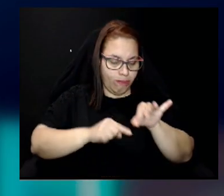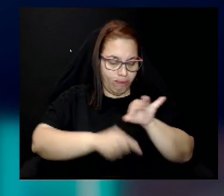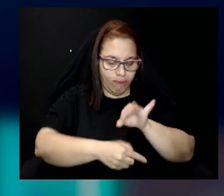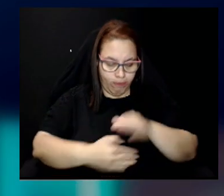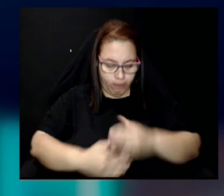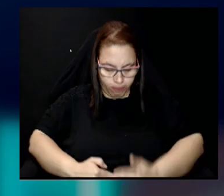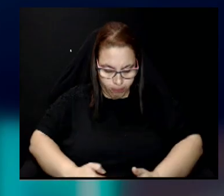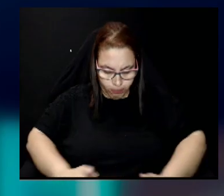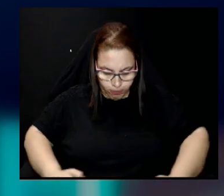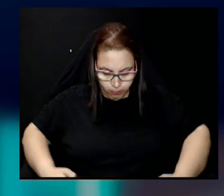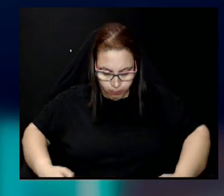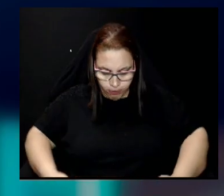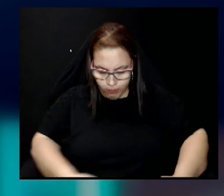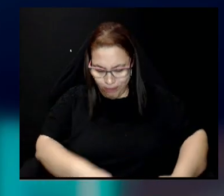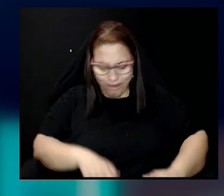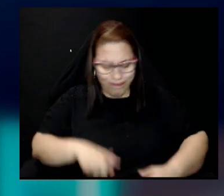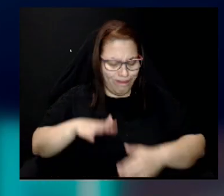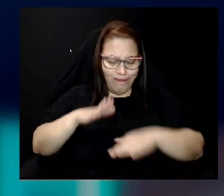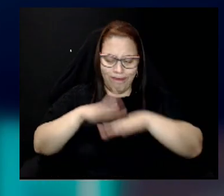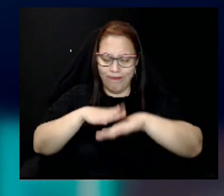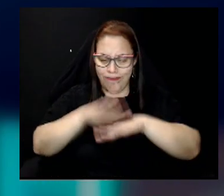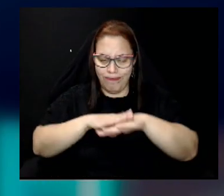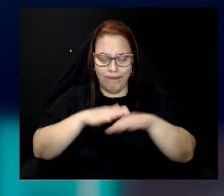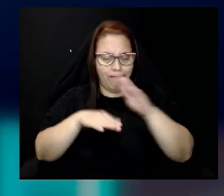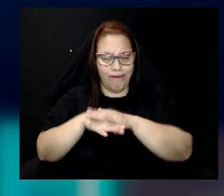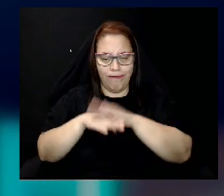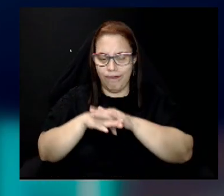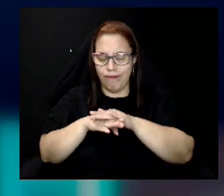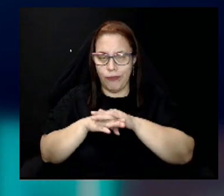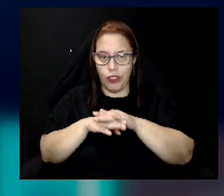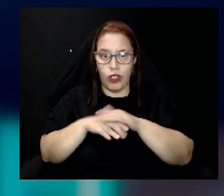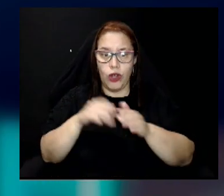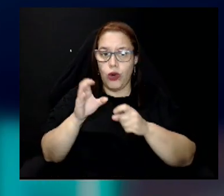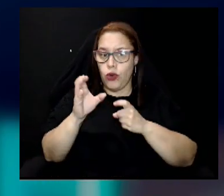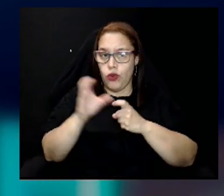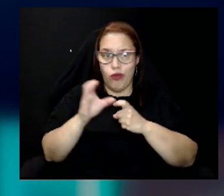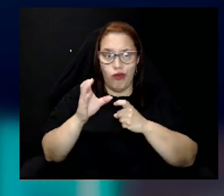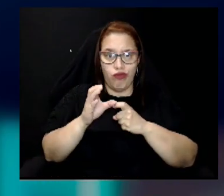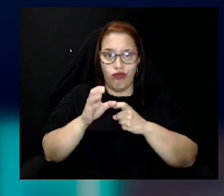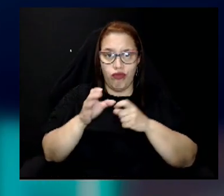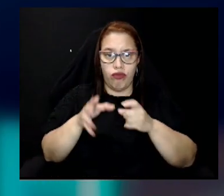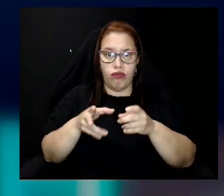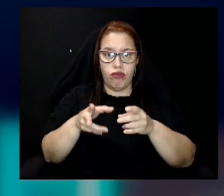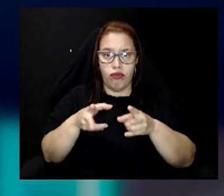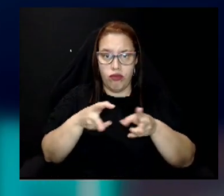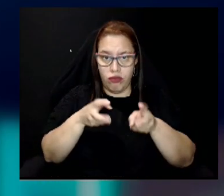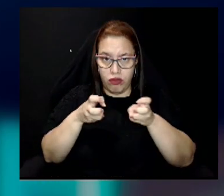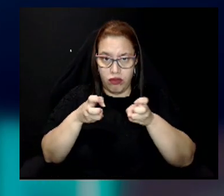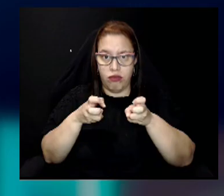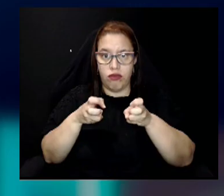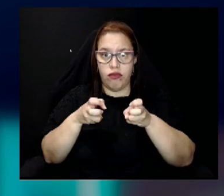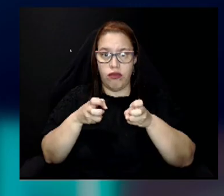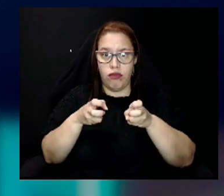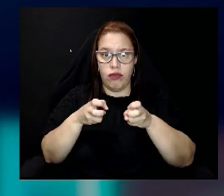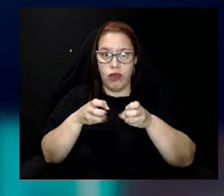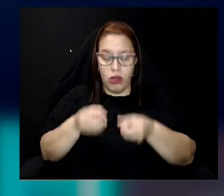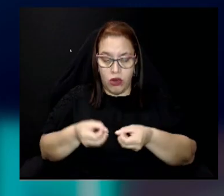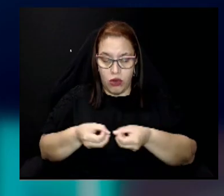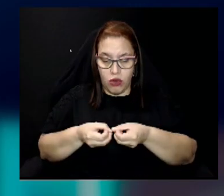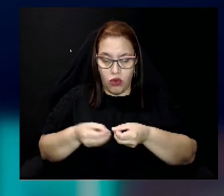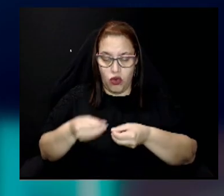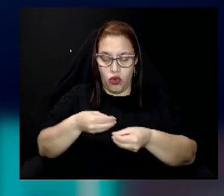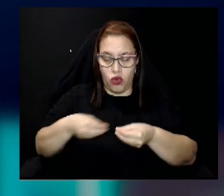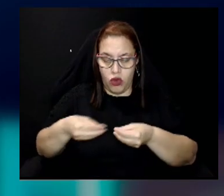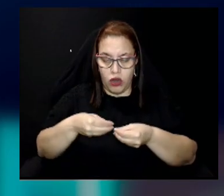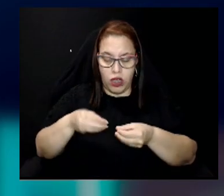gente não consegue palpar o ovário no exame clínico, até o enxergar desse ovário através de exames de ultrassom, de tomografias,